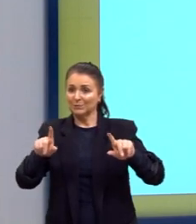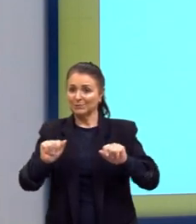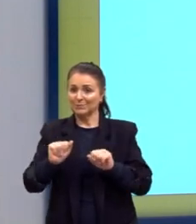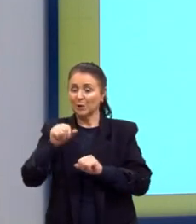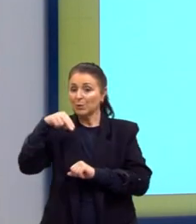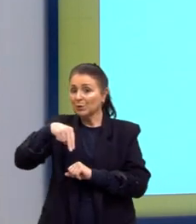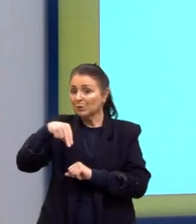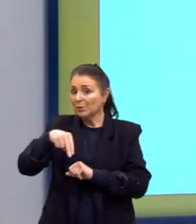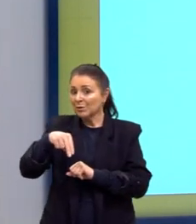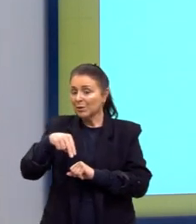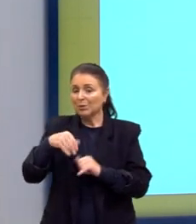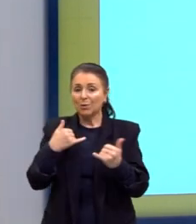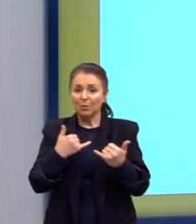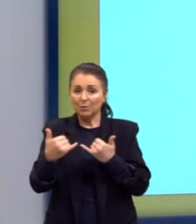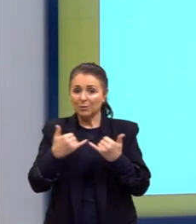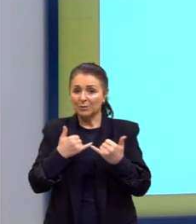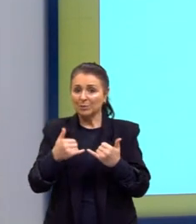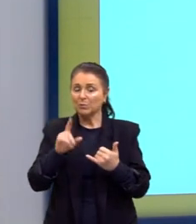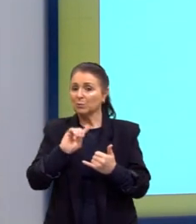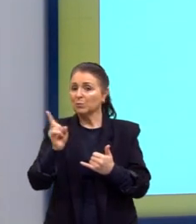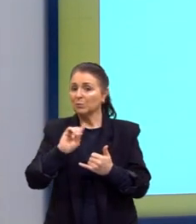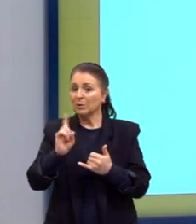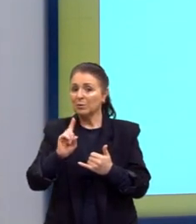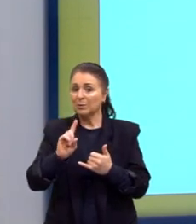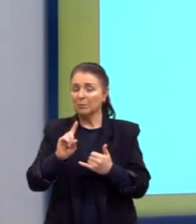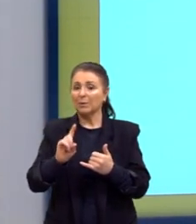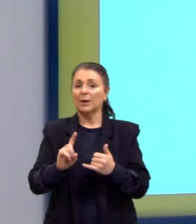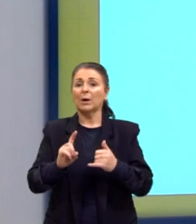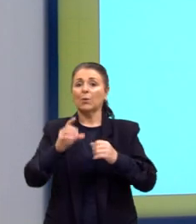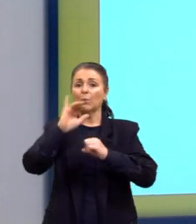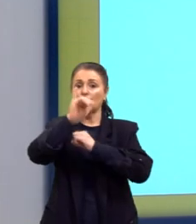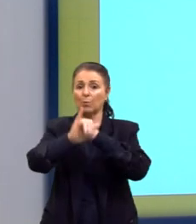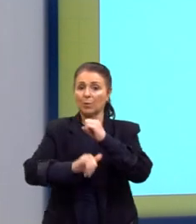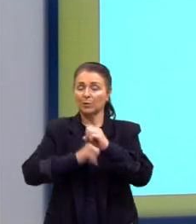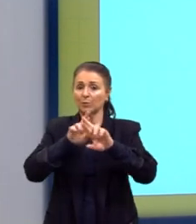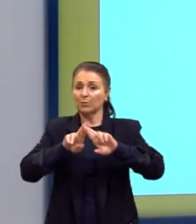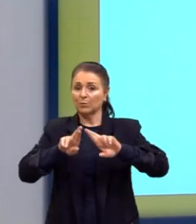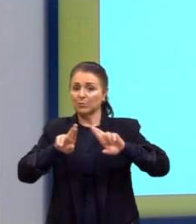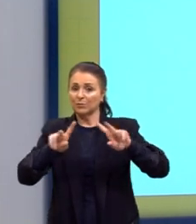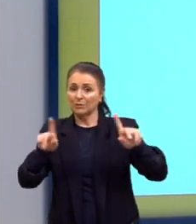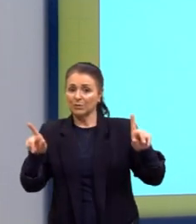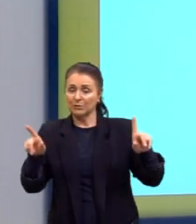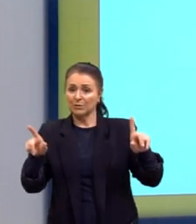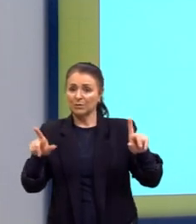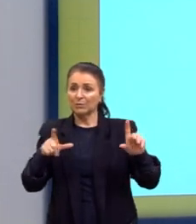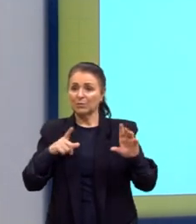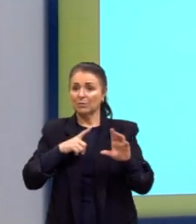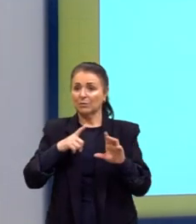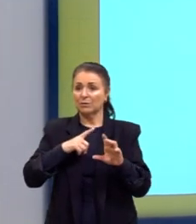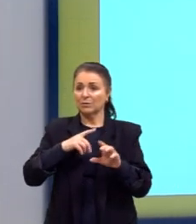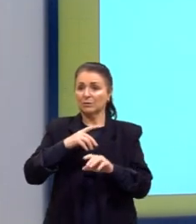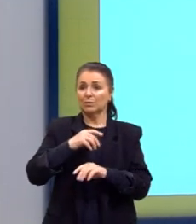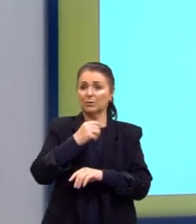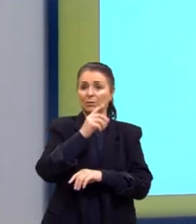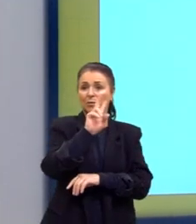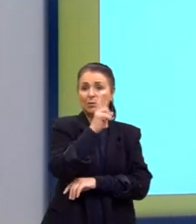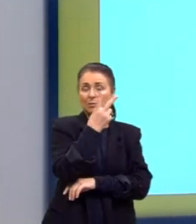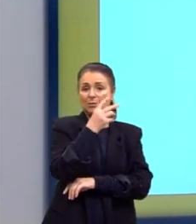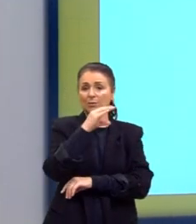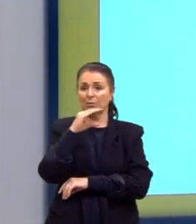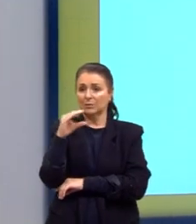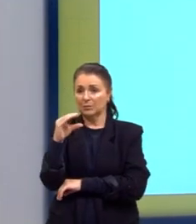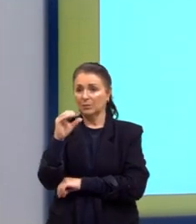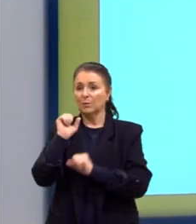quais são e quais e quando não é um heteroatomo tá ele é um átomo quanto a entre carbonos ó nitrogênio entre